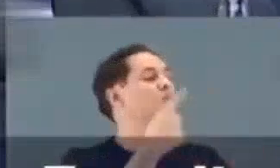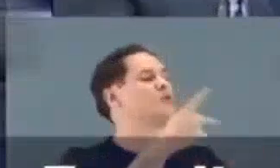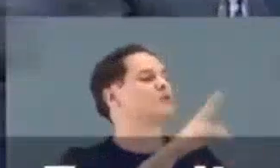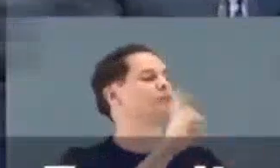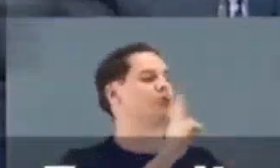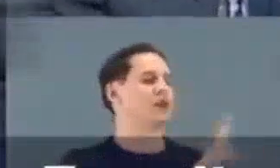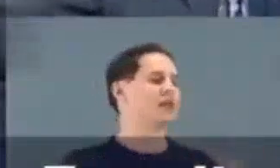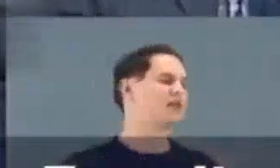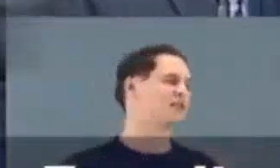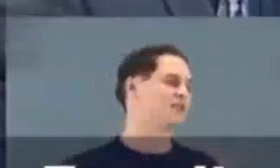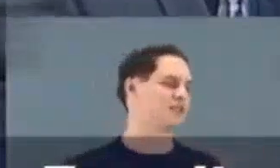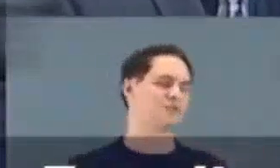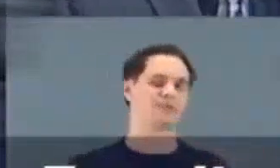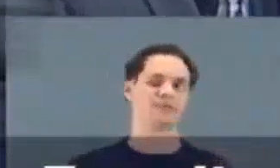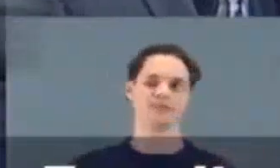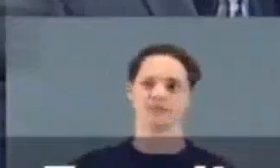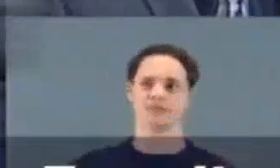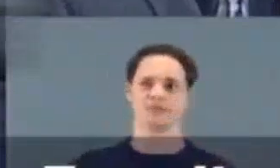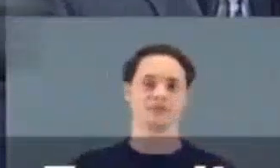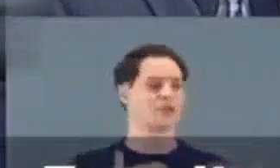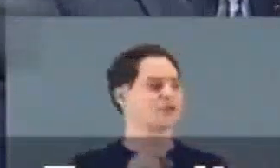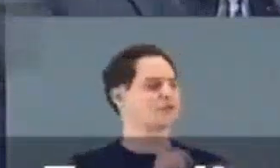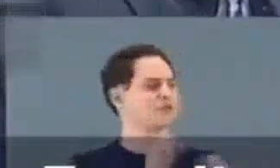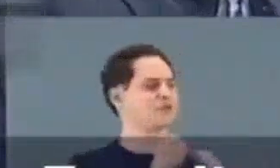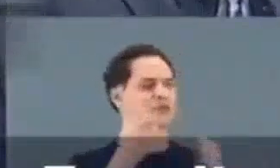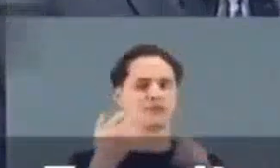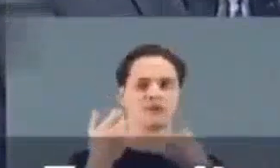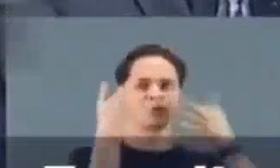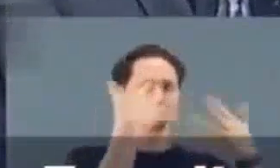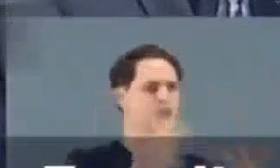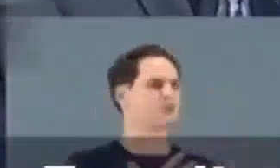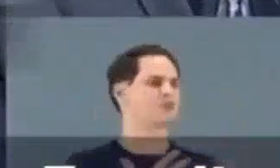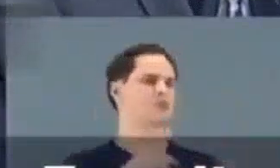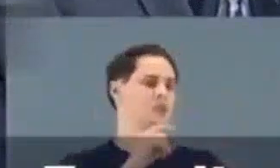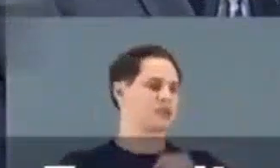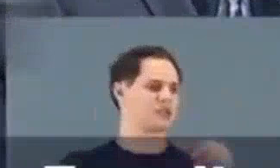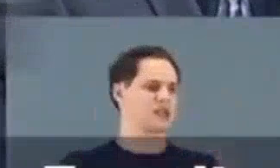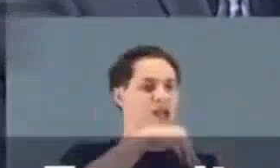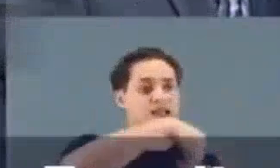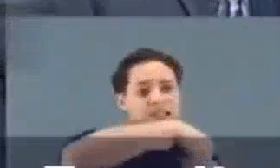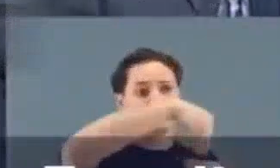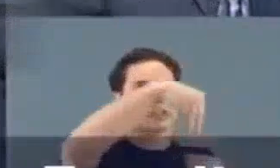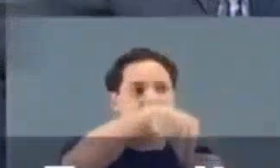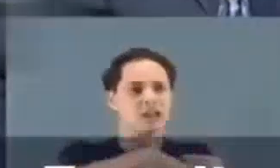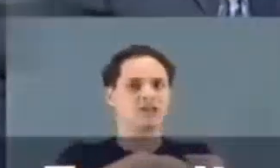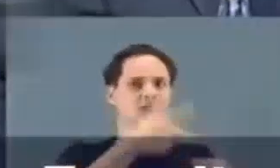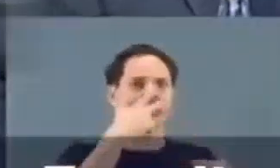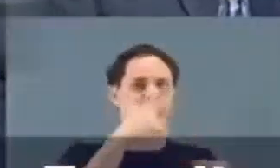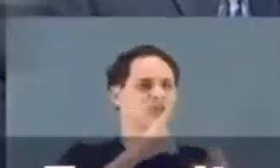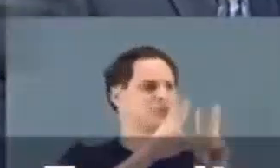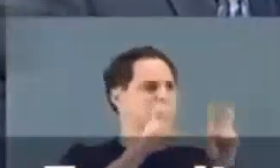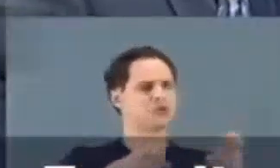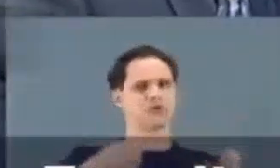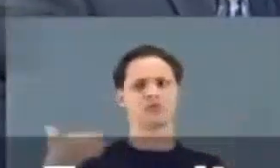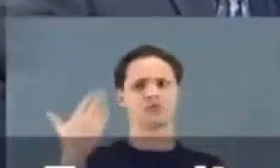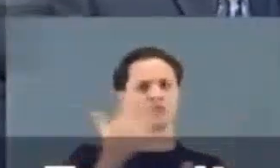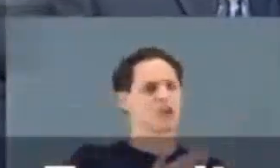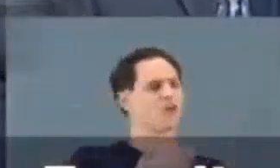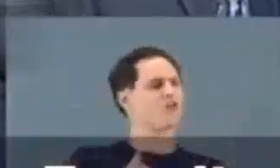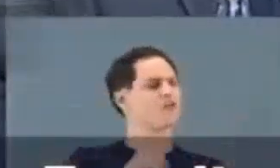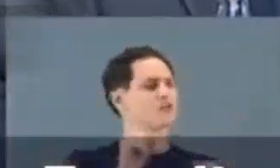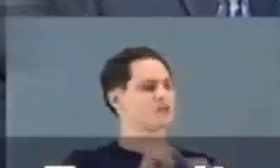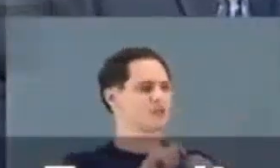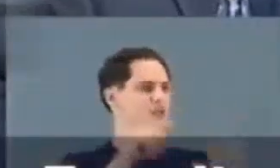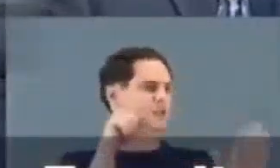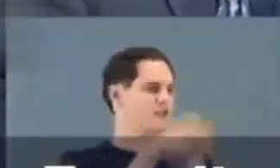resposta. O senhor está fazendo uma exposição externa aqui acerca do processo. Eu estou lhe fazendo uma